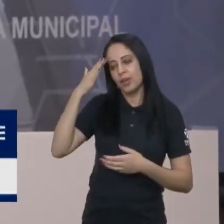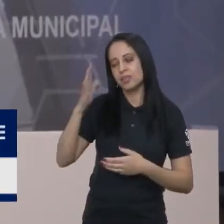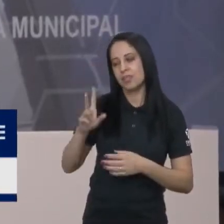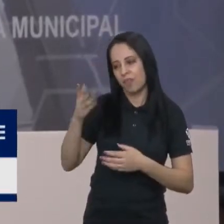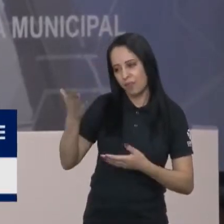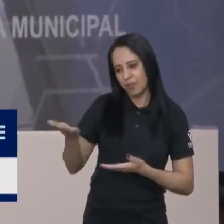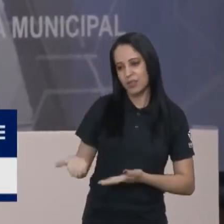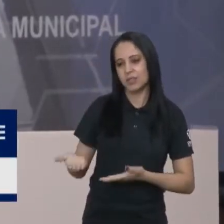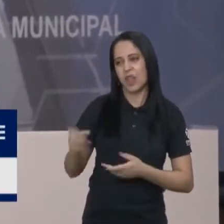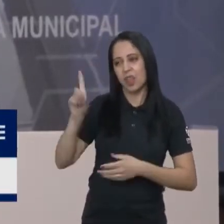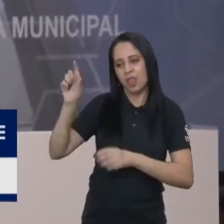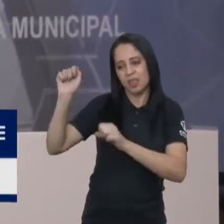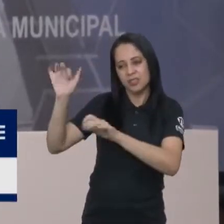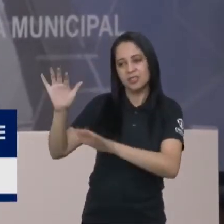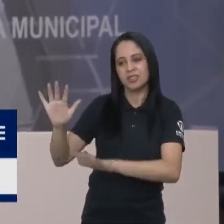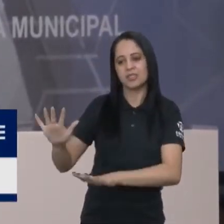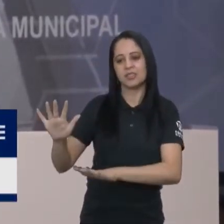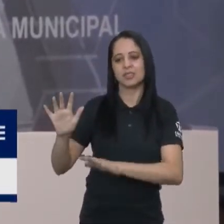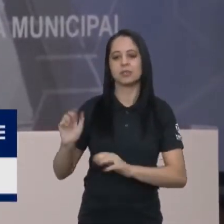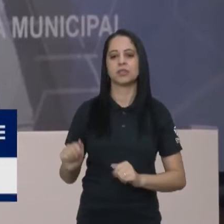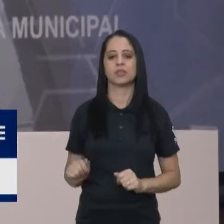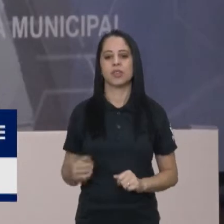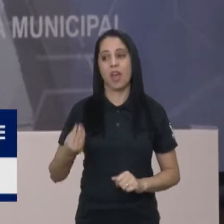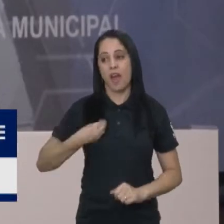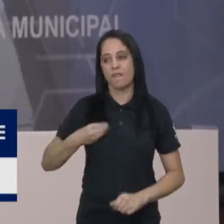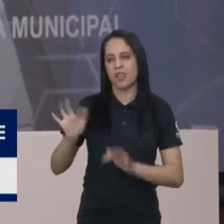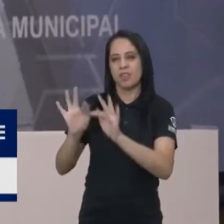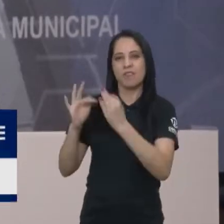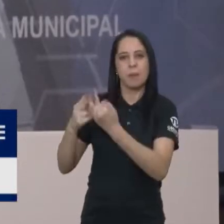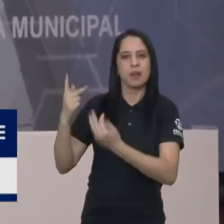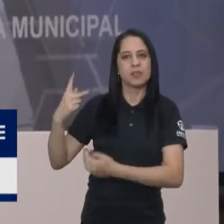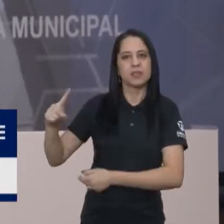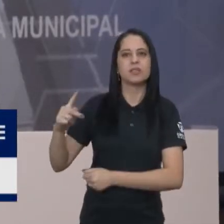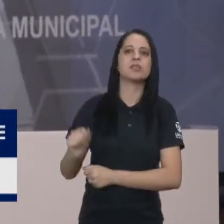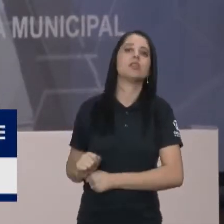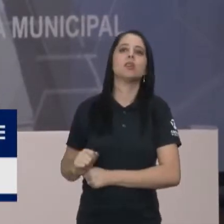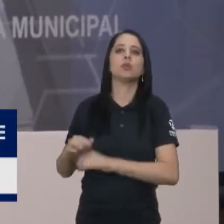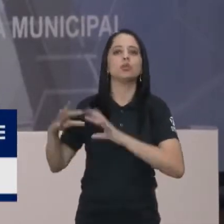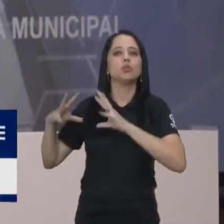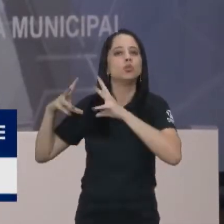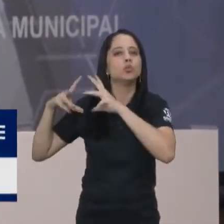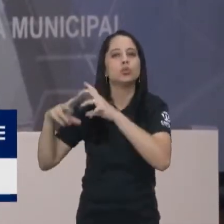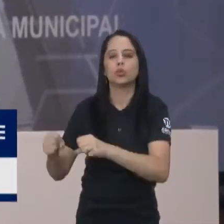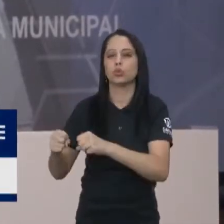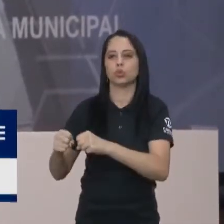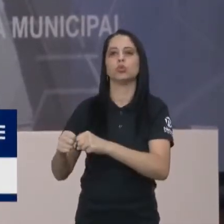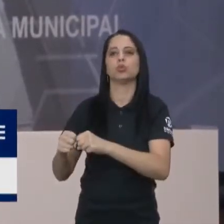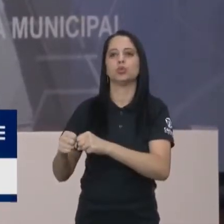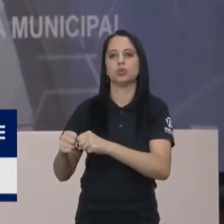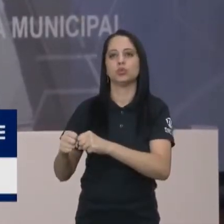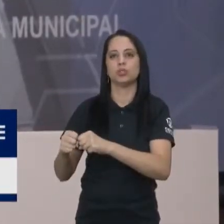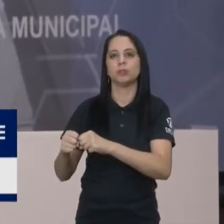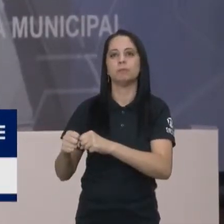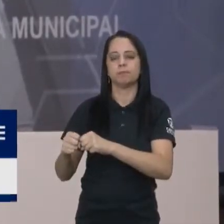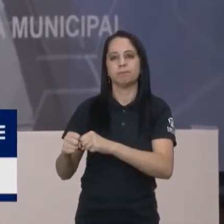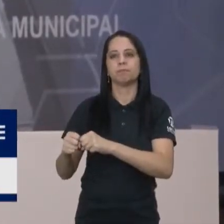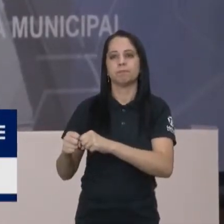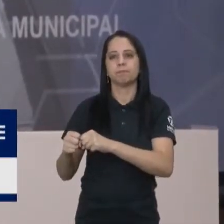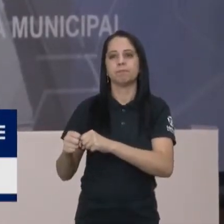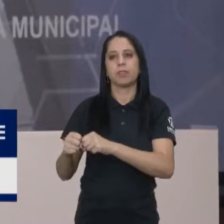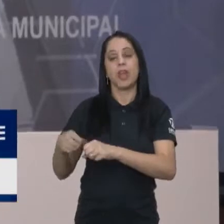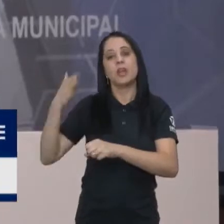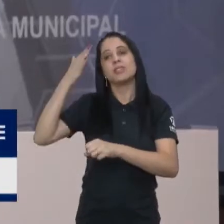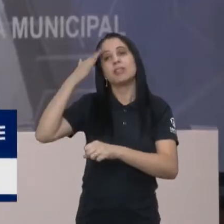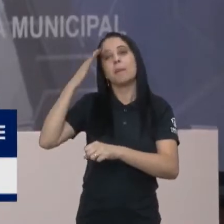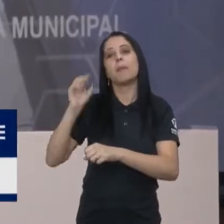abençoe muito a sua vida, a vida da sua família, de todos. E que a gente pode, uma coisa que o senhor